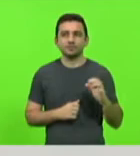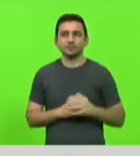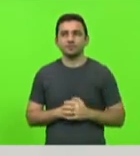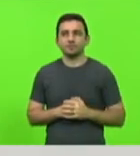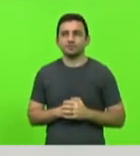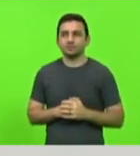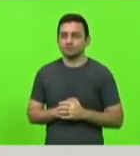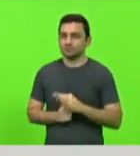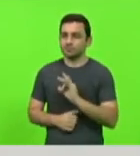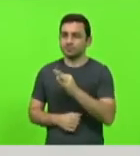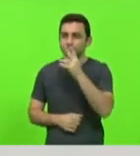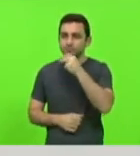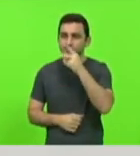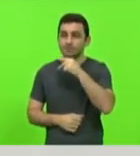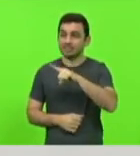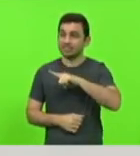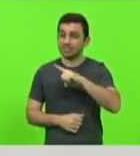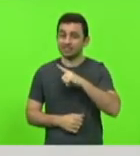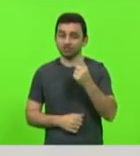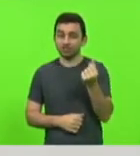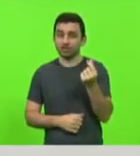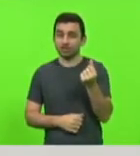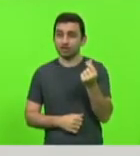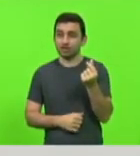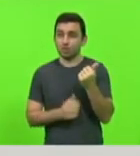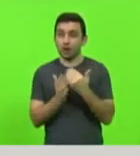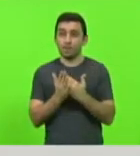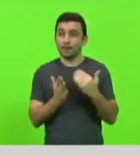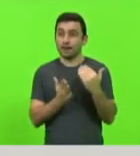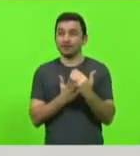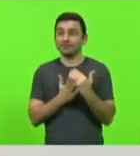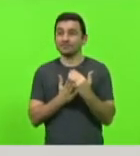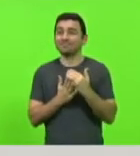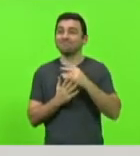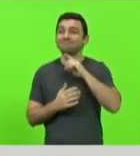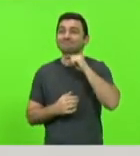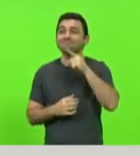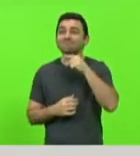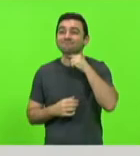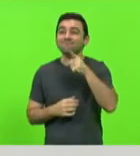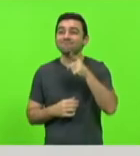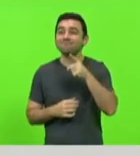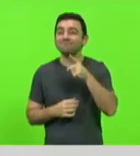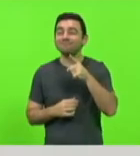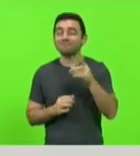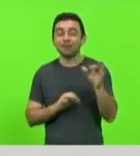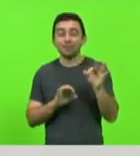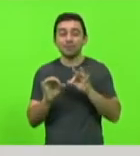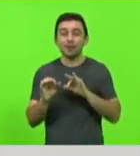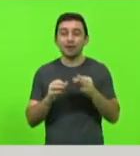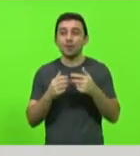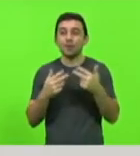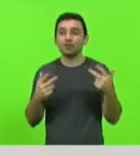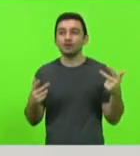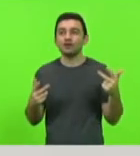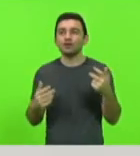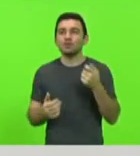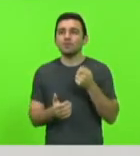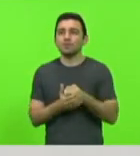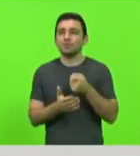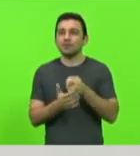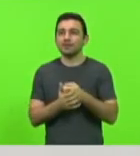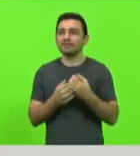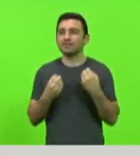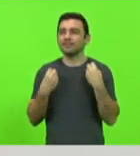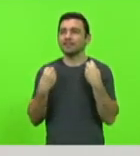Kennedy, que tem tanto dinheiro em caixa e não consegue realizar muita coisa e é obrigado a entregar